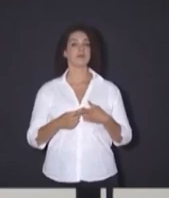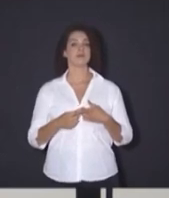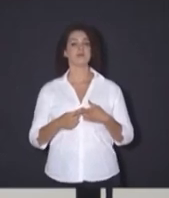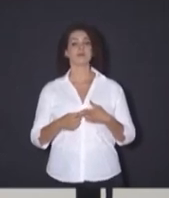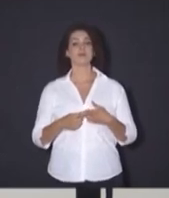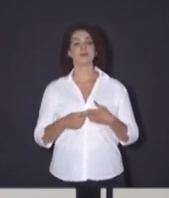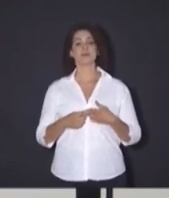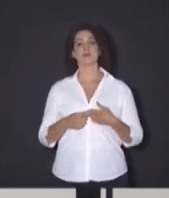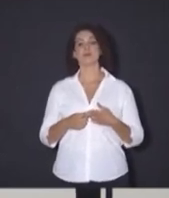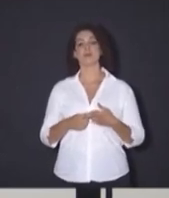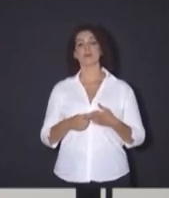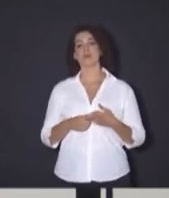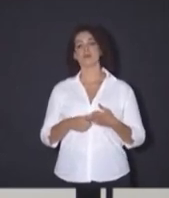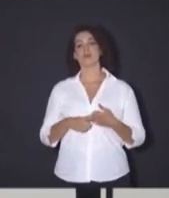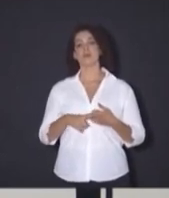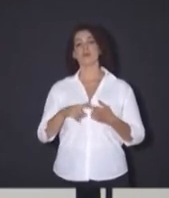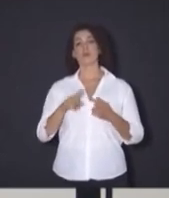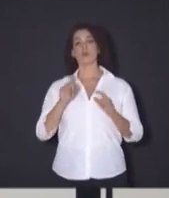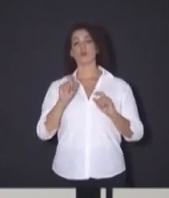o que a gente